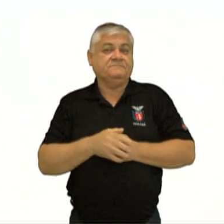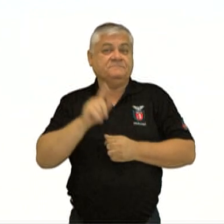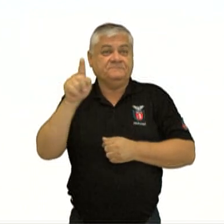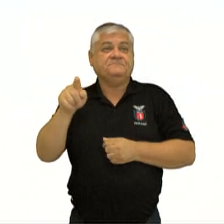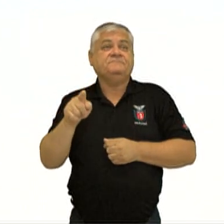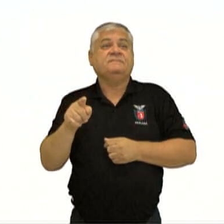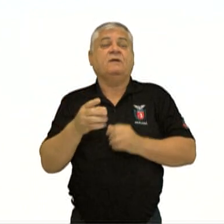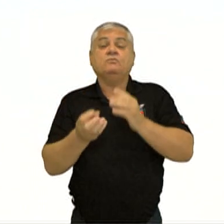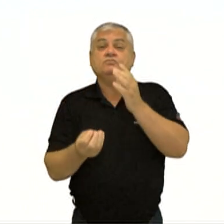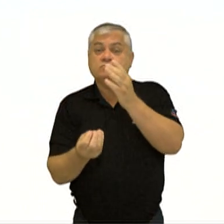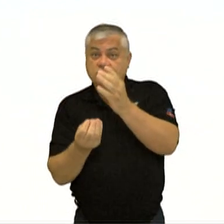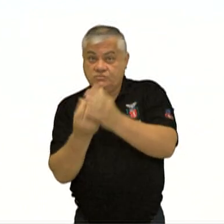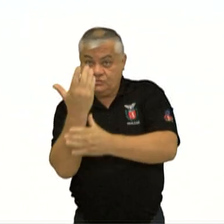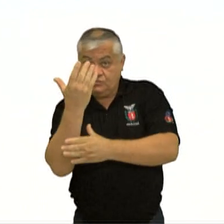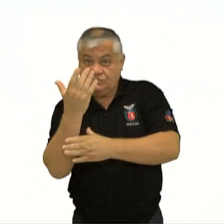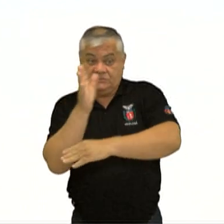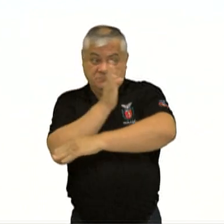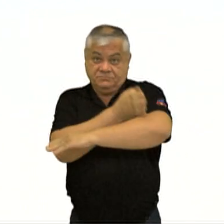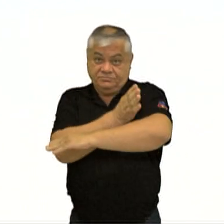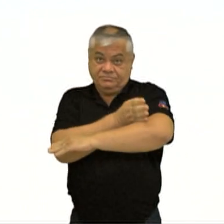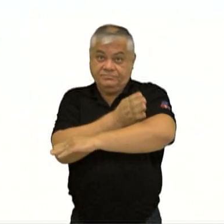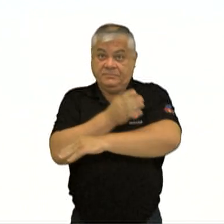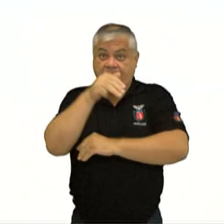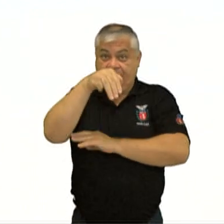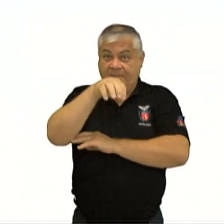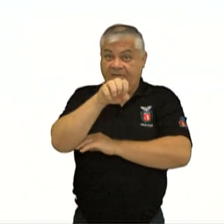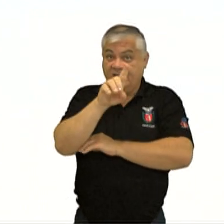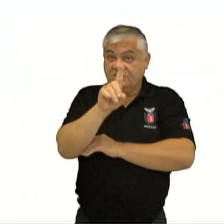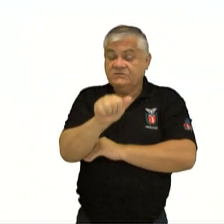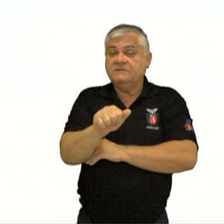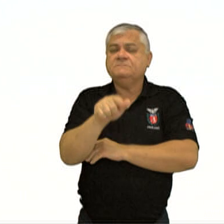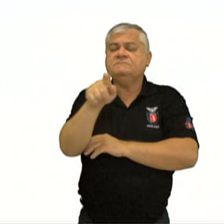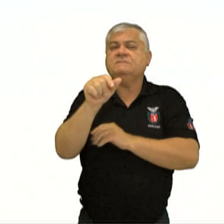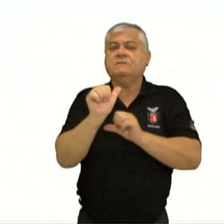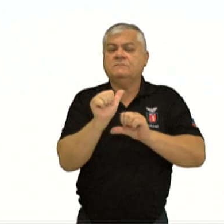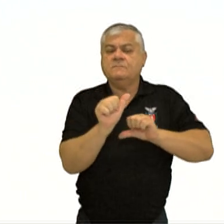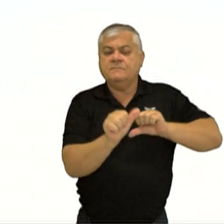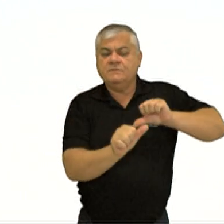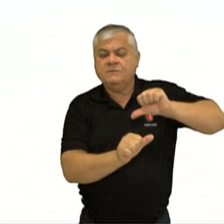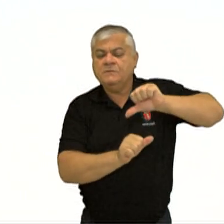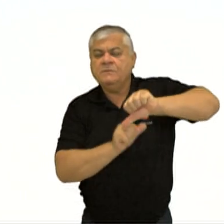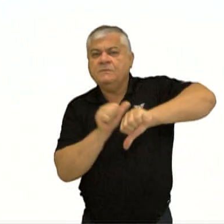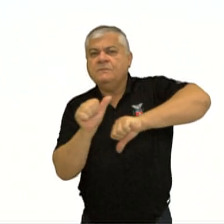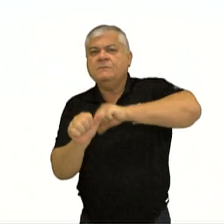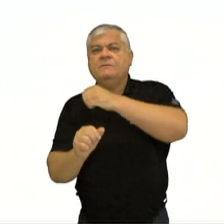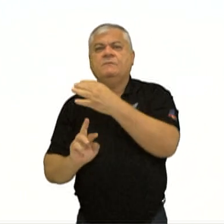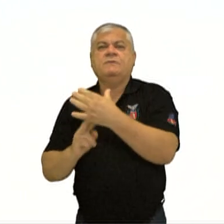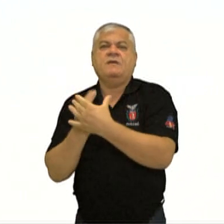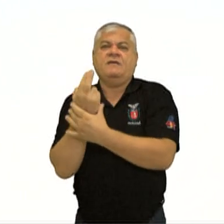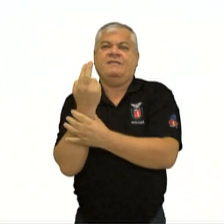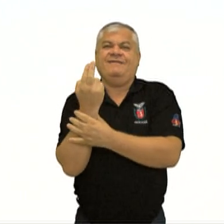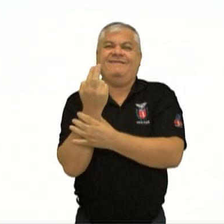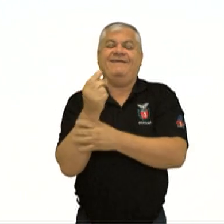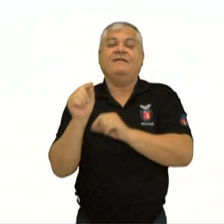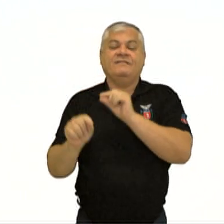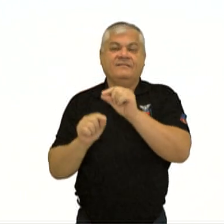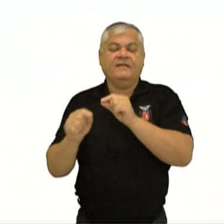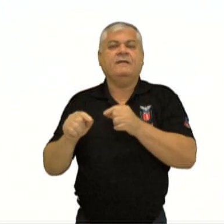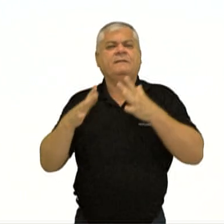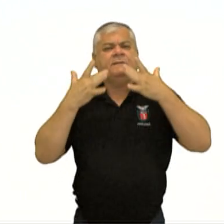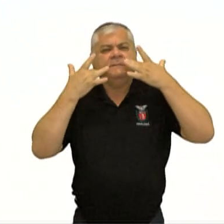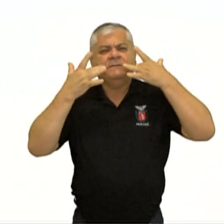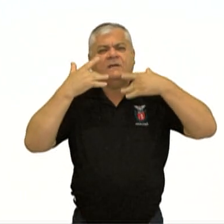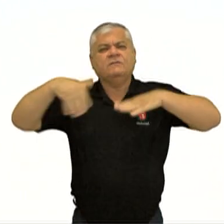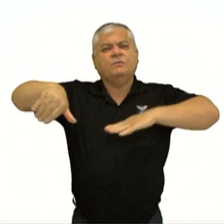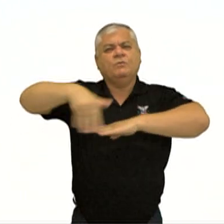comédia dell'arte surge ainda na Idade Média, que faz a transição para a Renascença. Faziam espetáculos teatrais